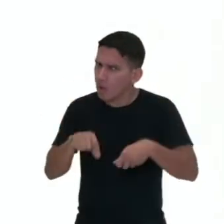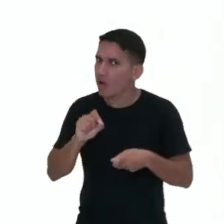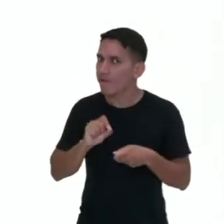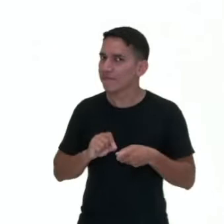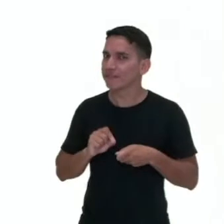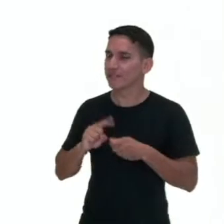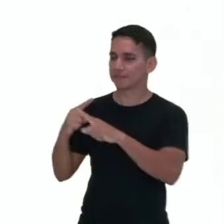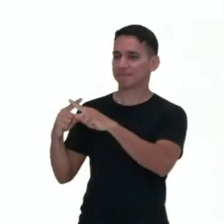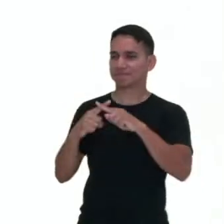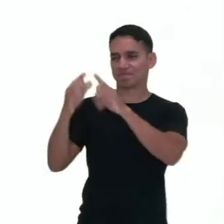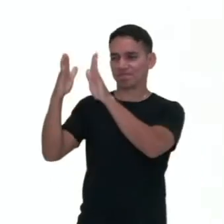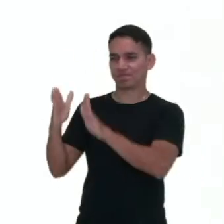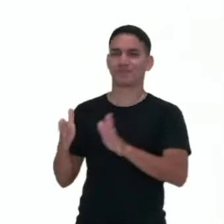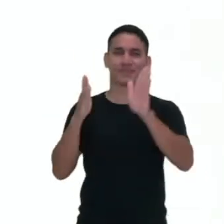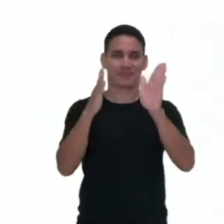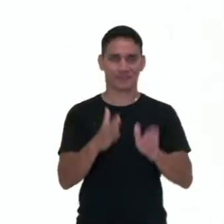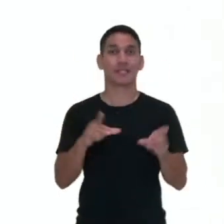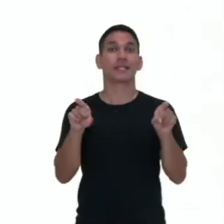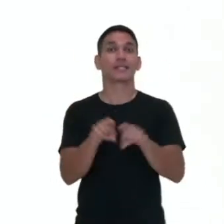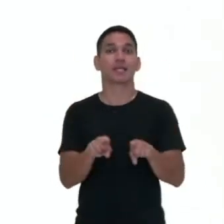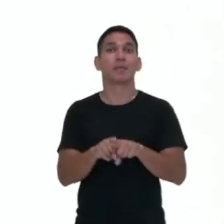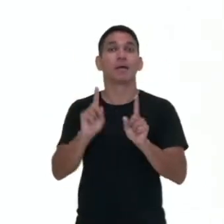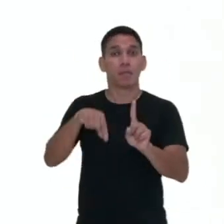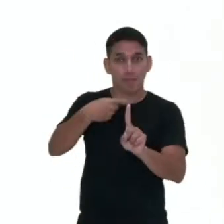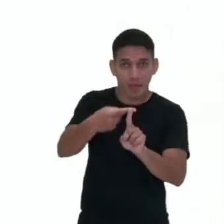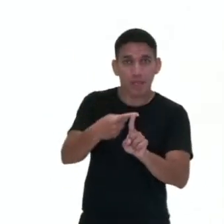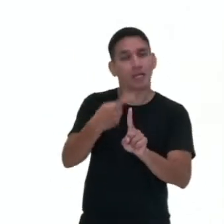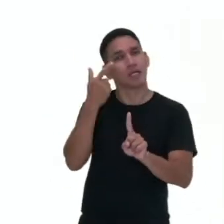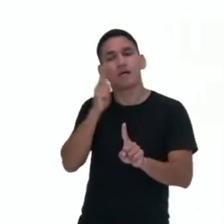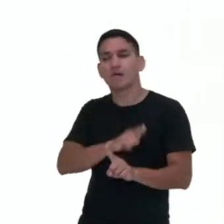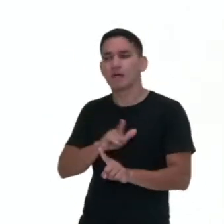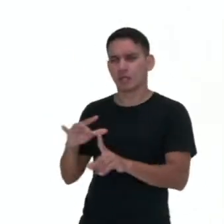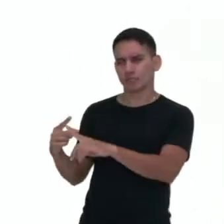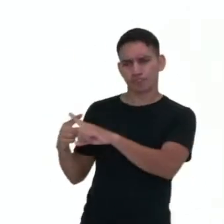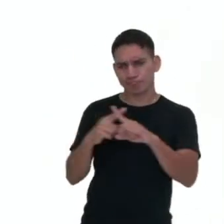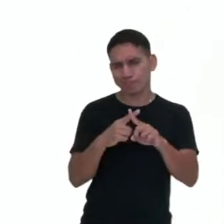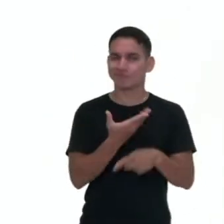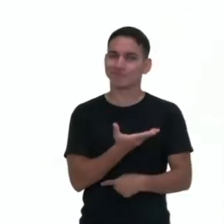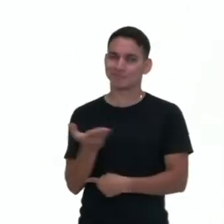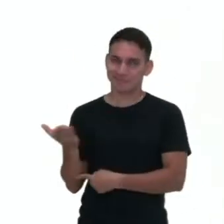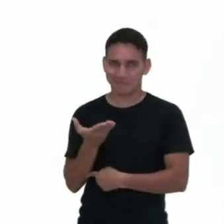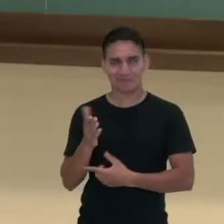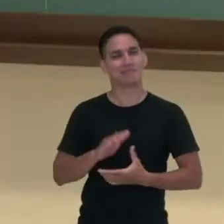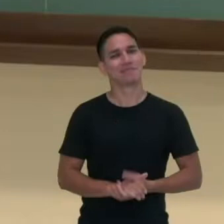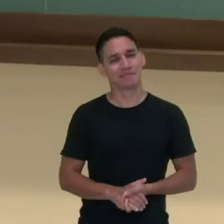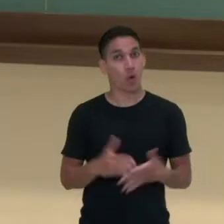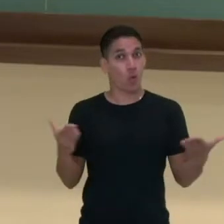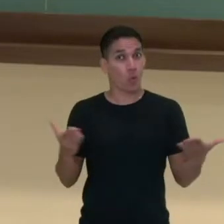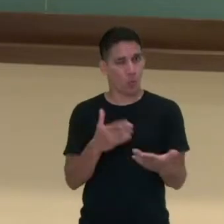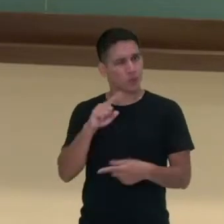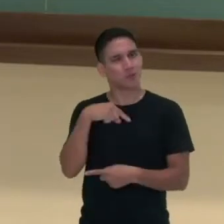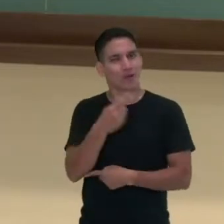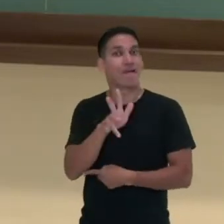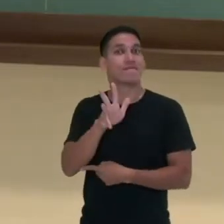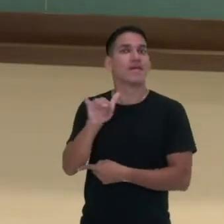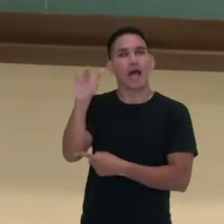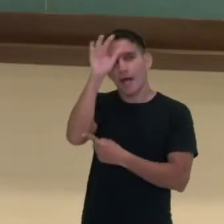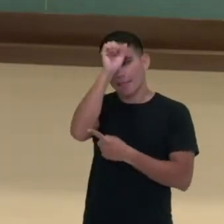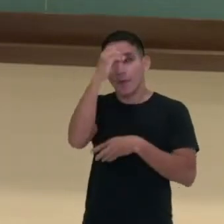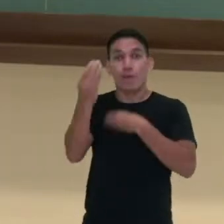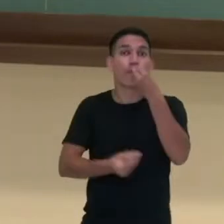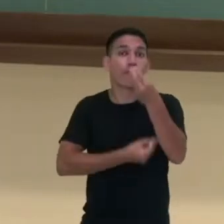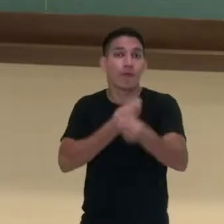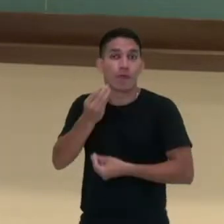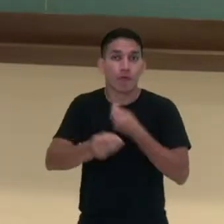multiplicação de matrizes e efetuar a multiplicação de matrizes. Então nós vamos aprender hoje, pessoal, como nós